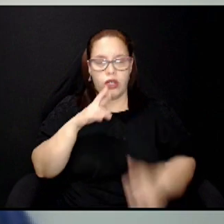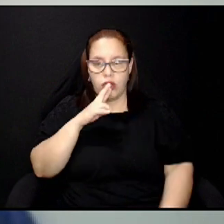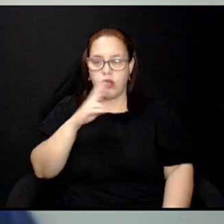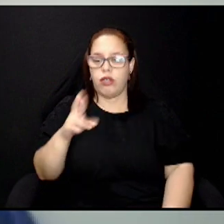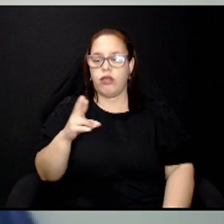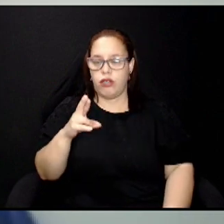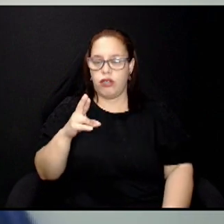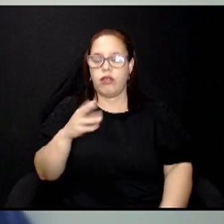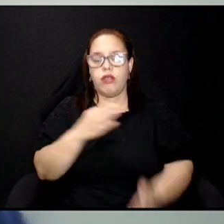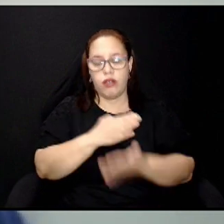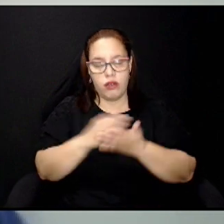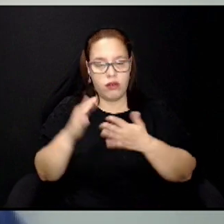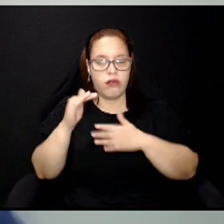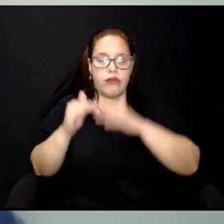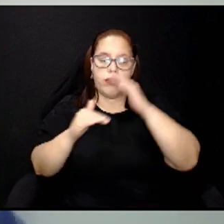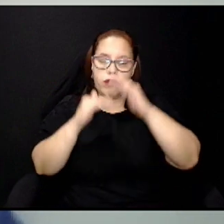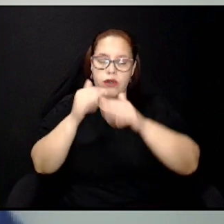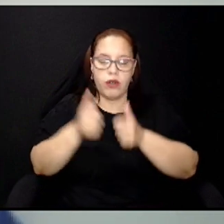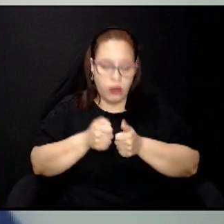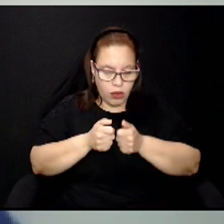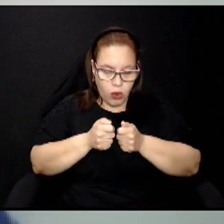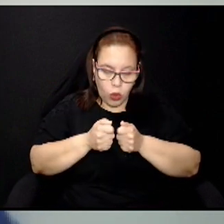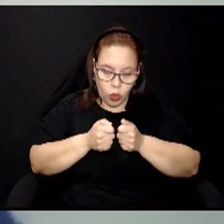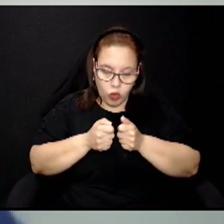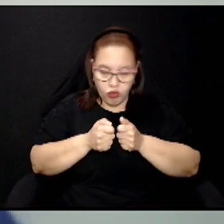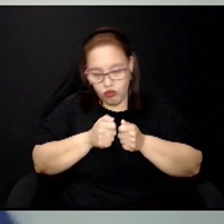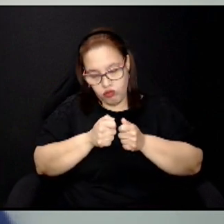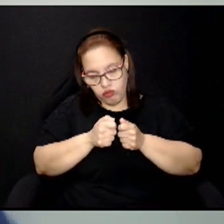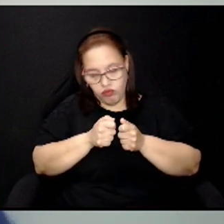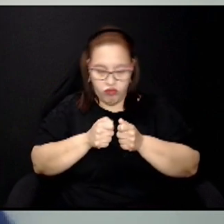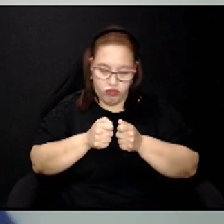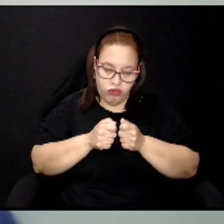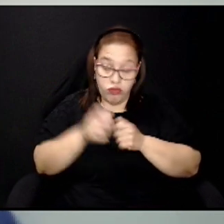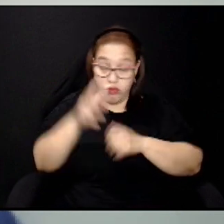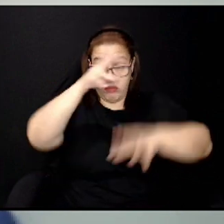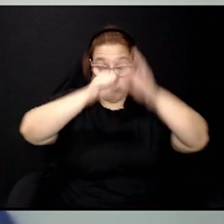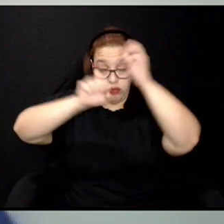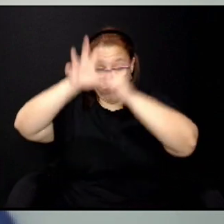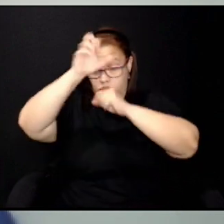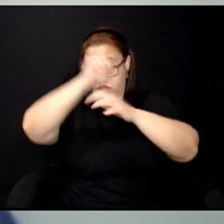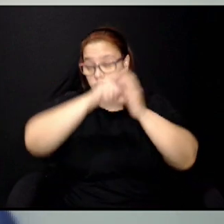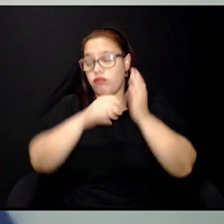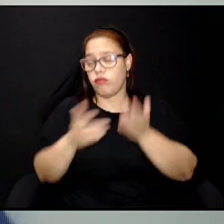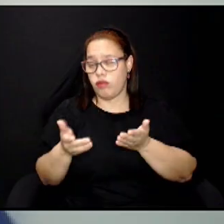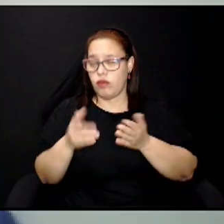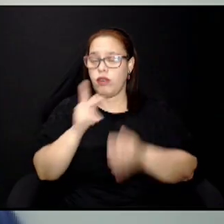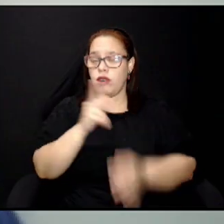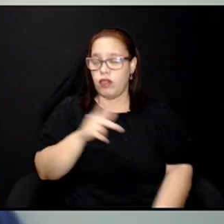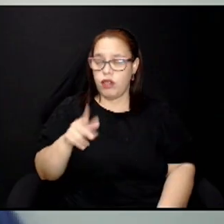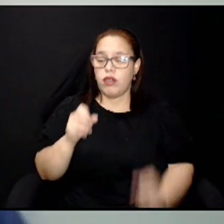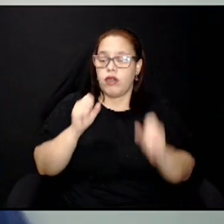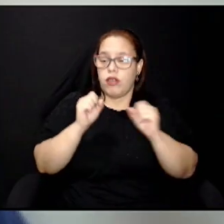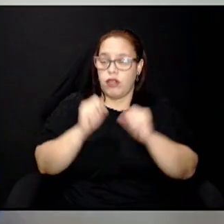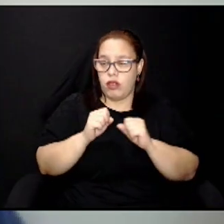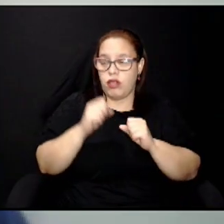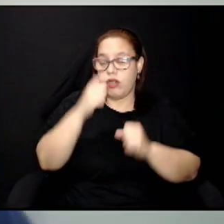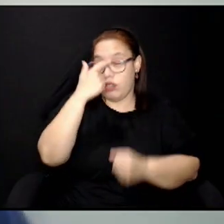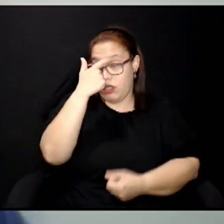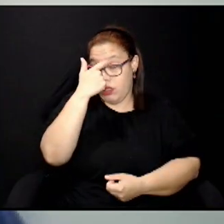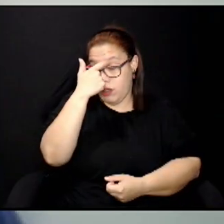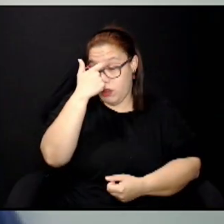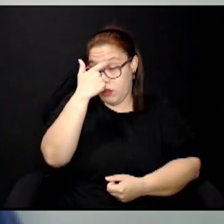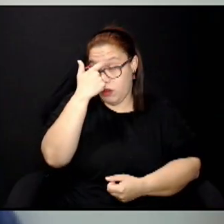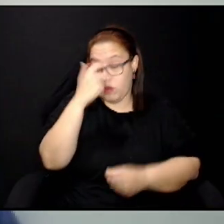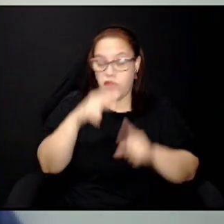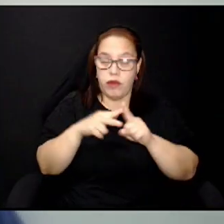a desenvolver jogos aí como recurso de aprendizagem, para que os professores pudessem ter uma ferramenta,